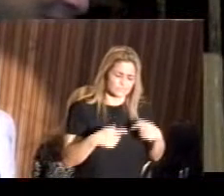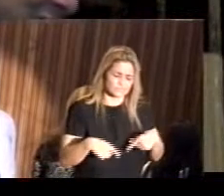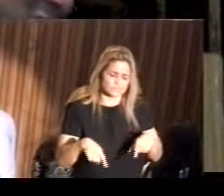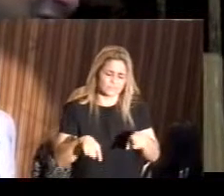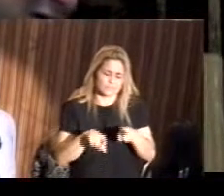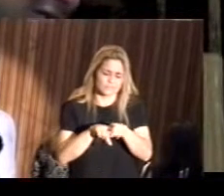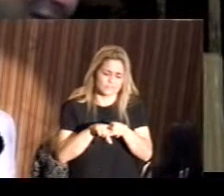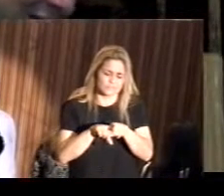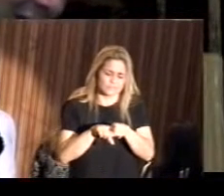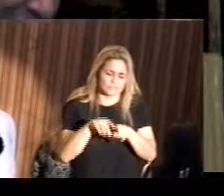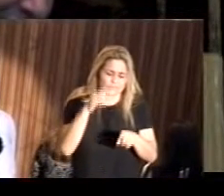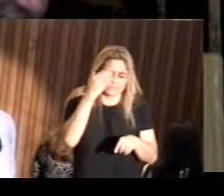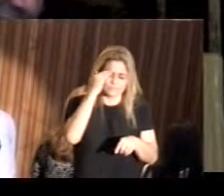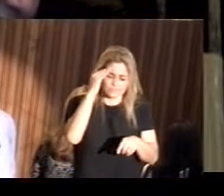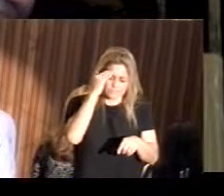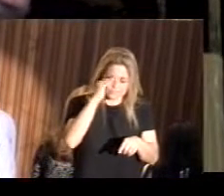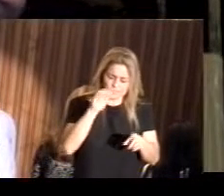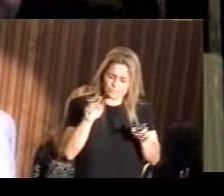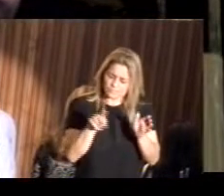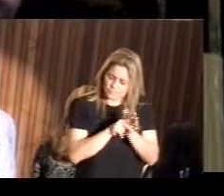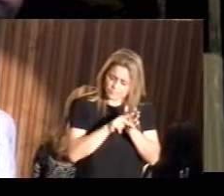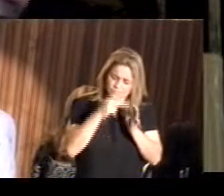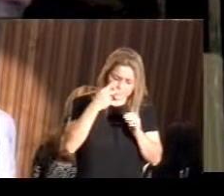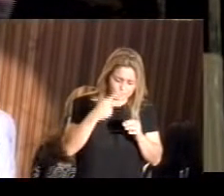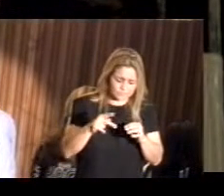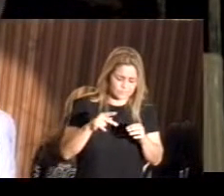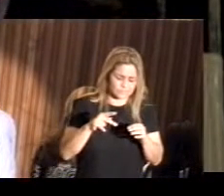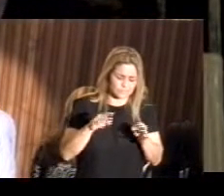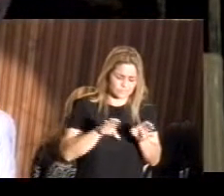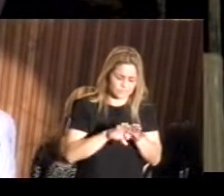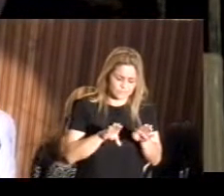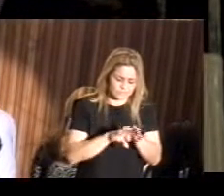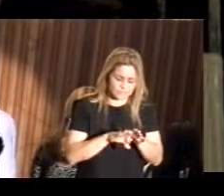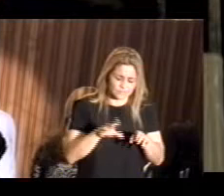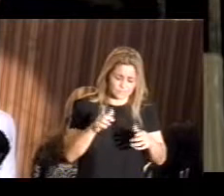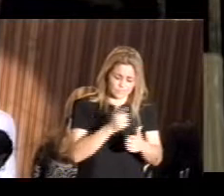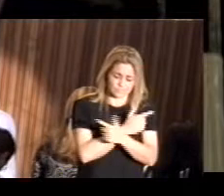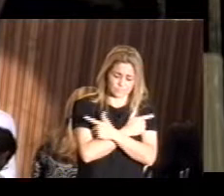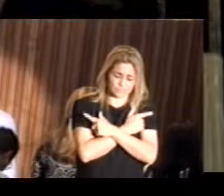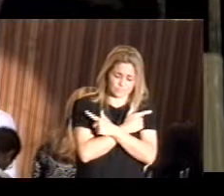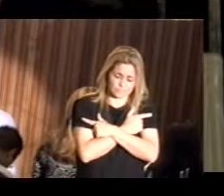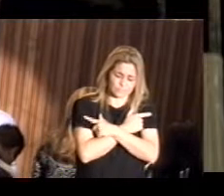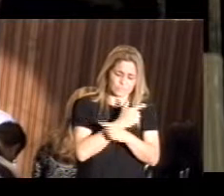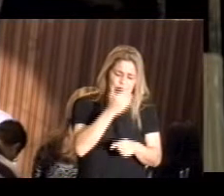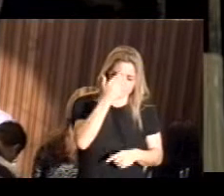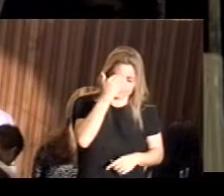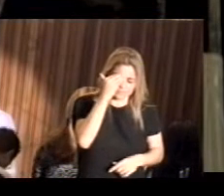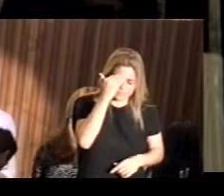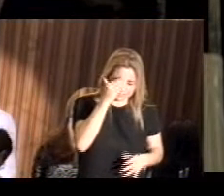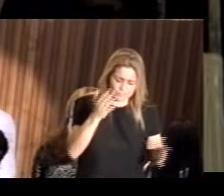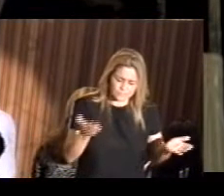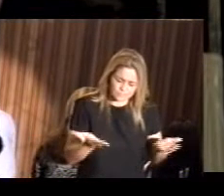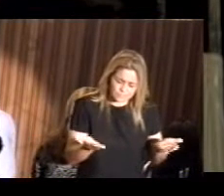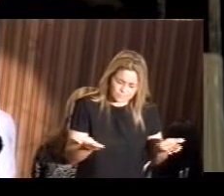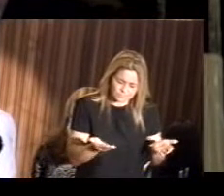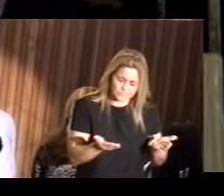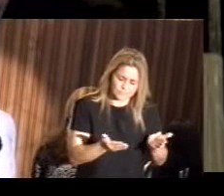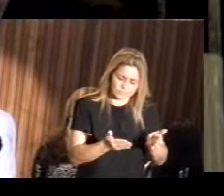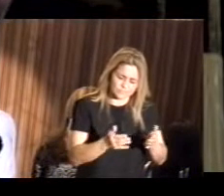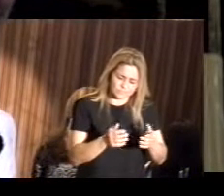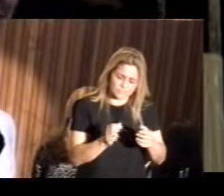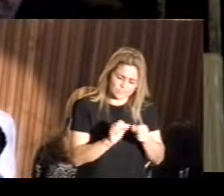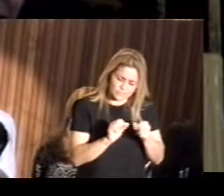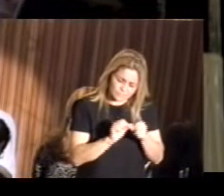não era mais o lugar dele lá. Ló não entendeu. Eu quero te pedir, Senhor, faz